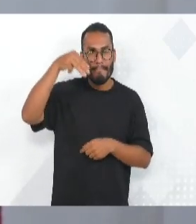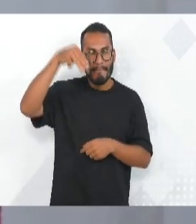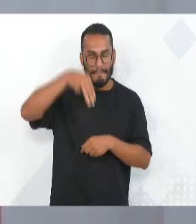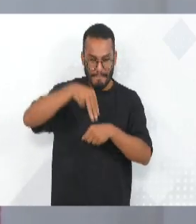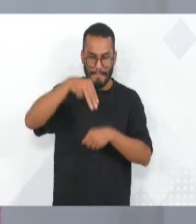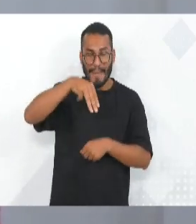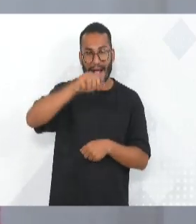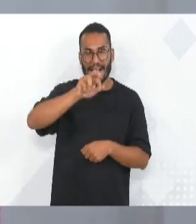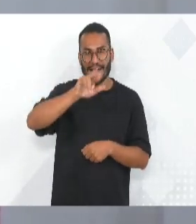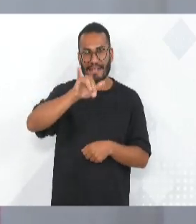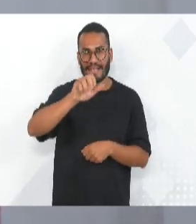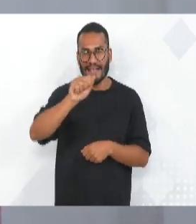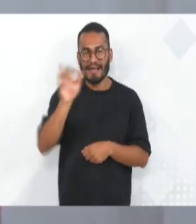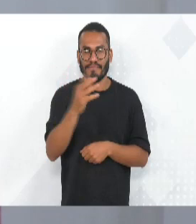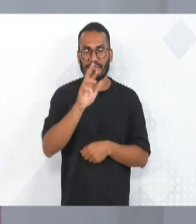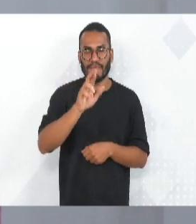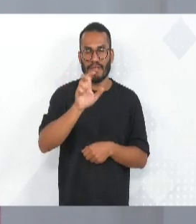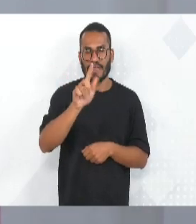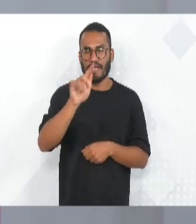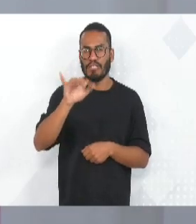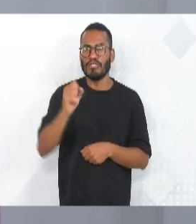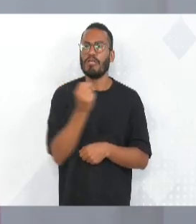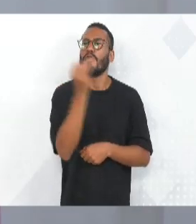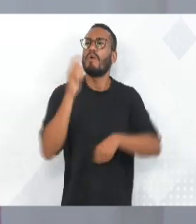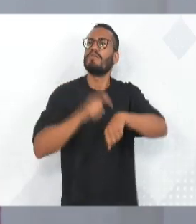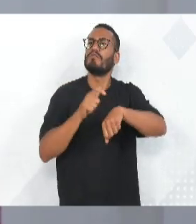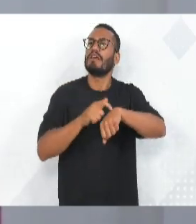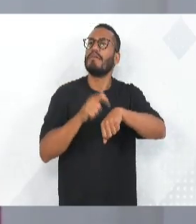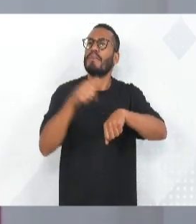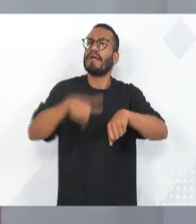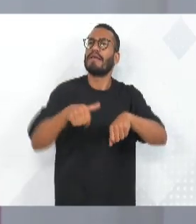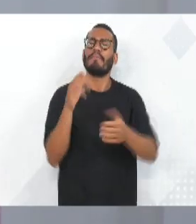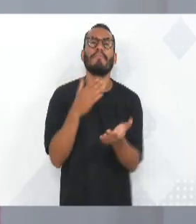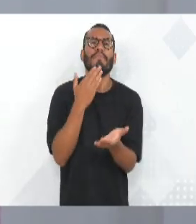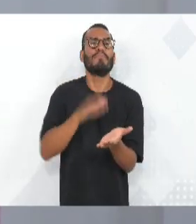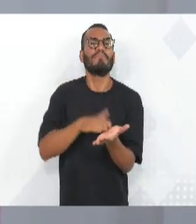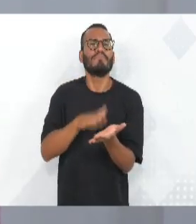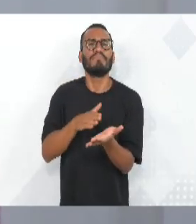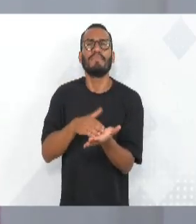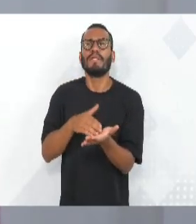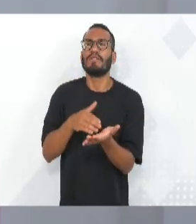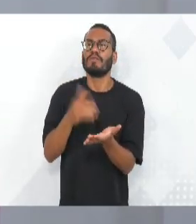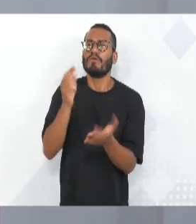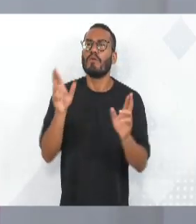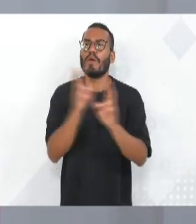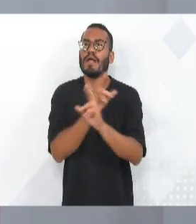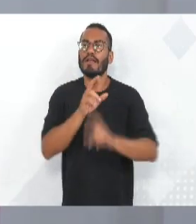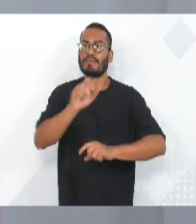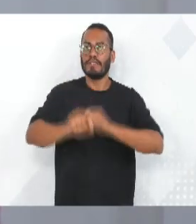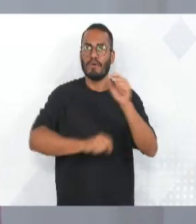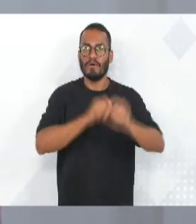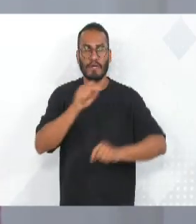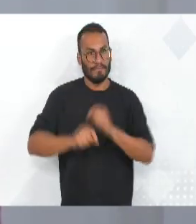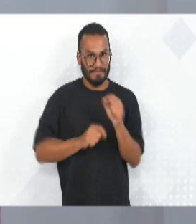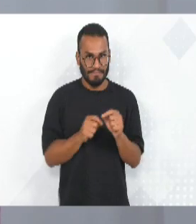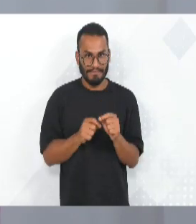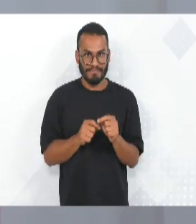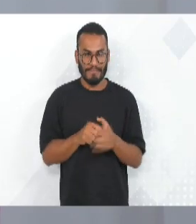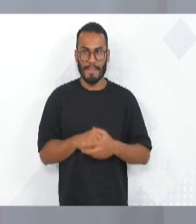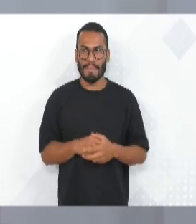que colocar em Ação em nós cobramos aqui é muito tempo quanto tempo nós estamos aqui já era dobrando Cunha cobrando e batendo nessa tecla com relação sim